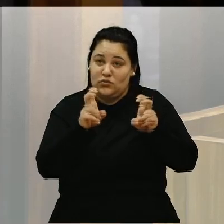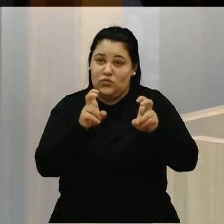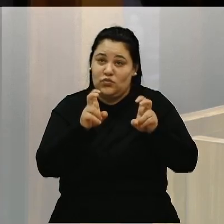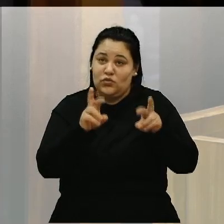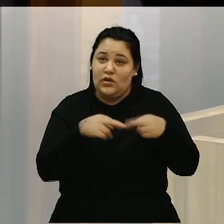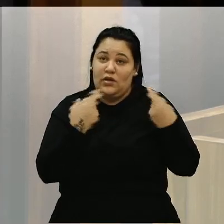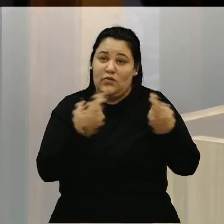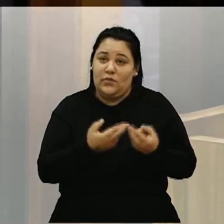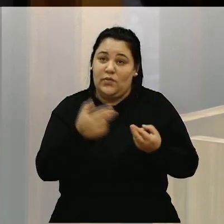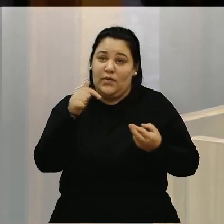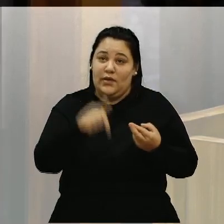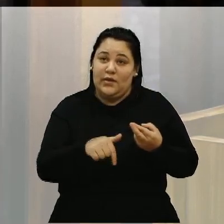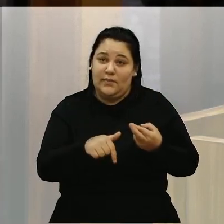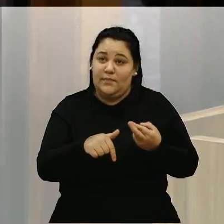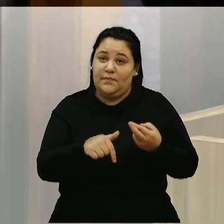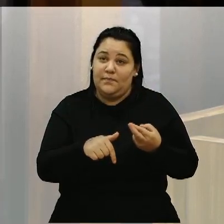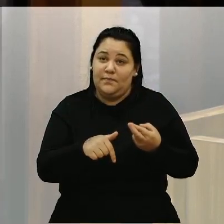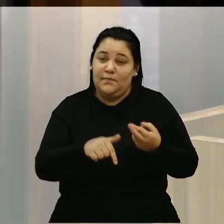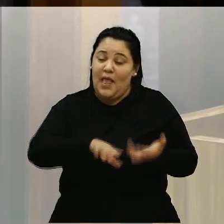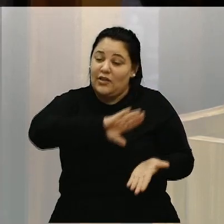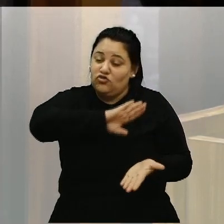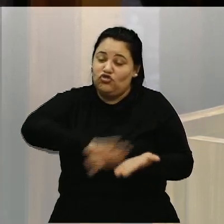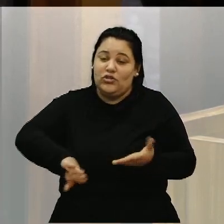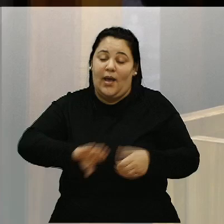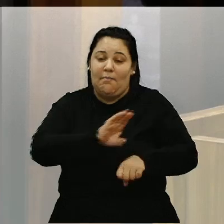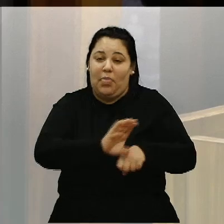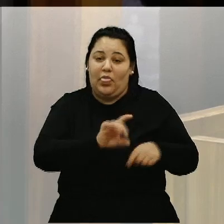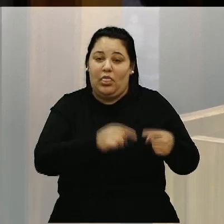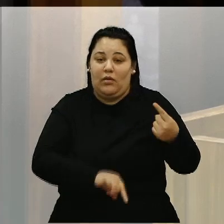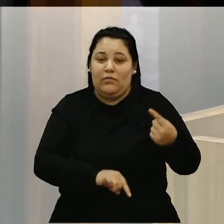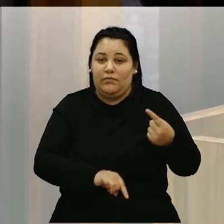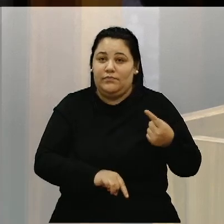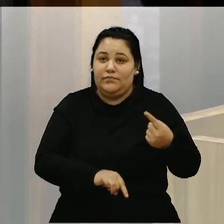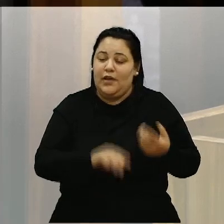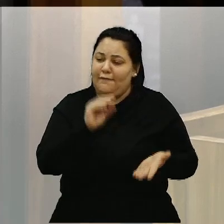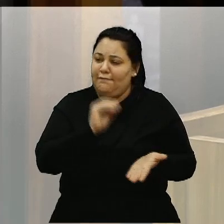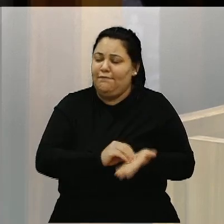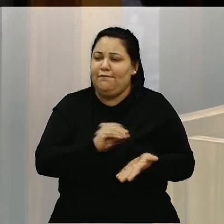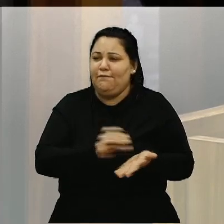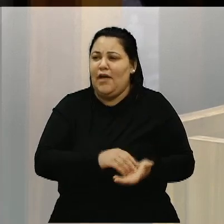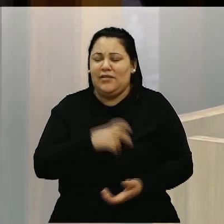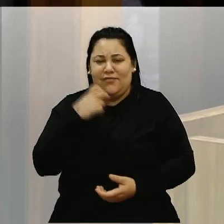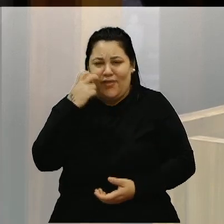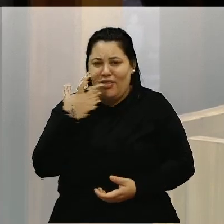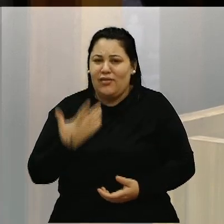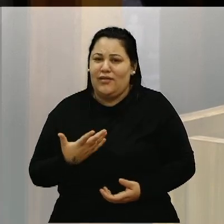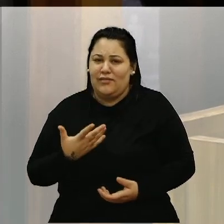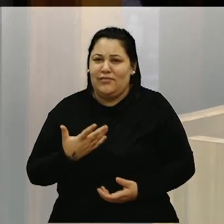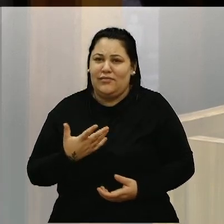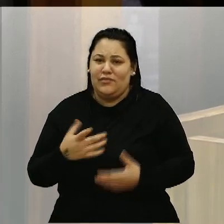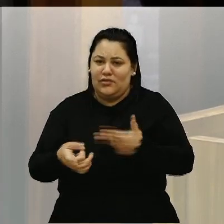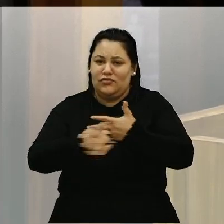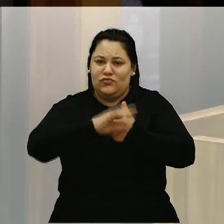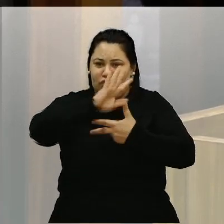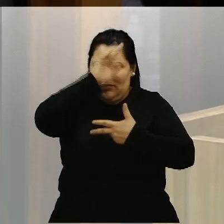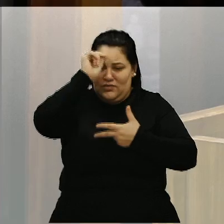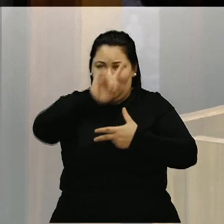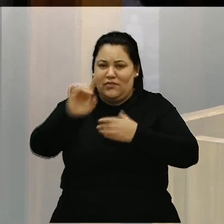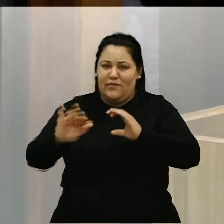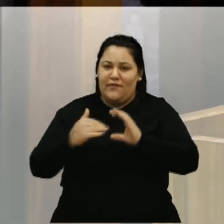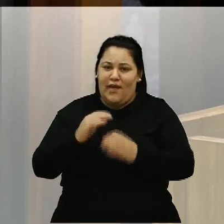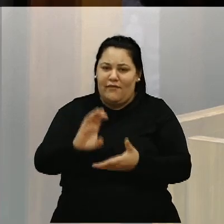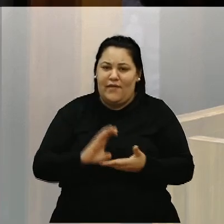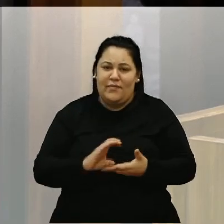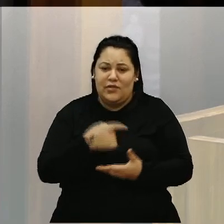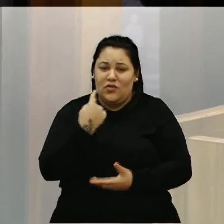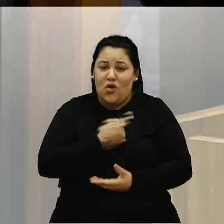da inconstitucionalidade. Porque é uma pouca de uma vergonha o Executivo Municipal não ter mandado. E nós solicitamos